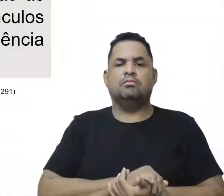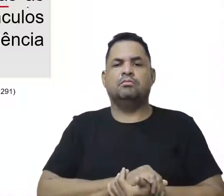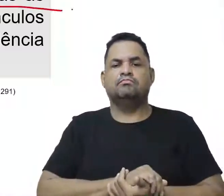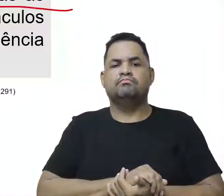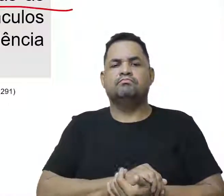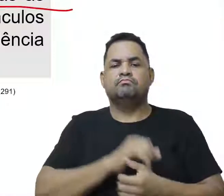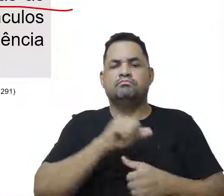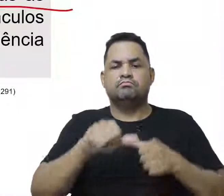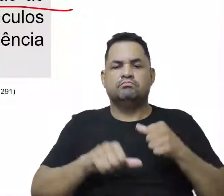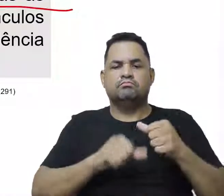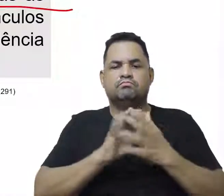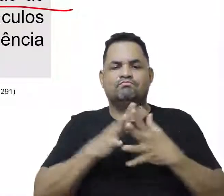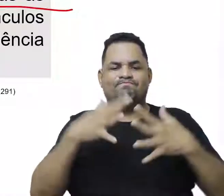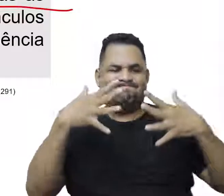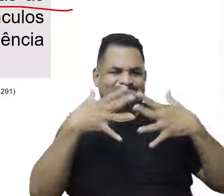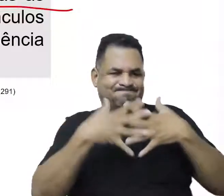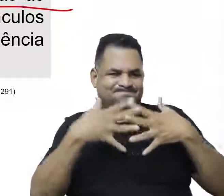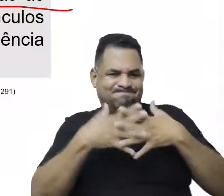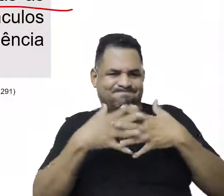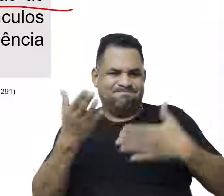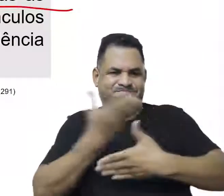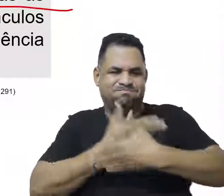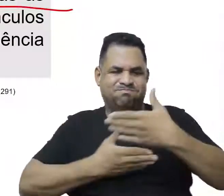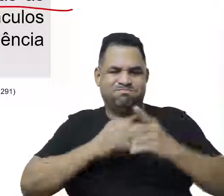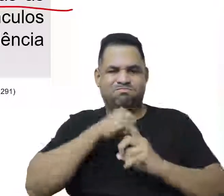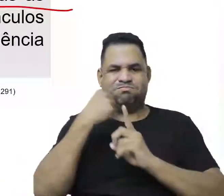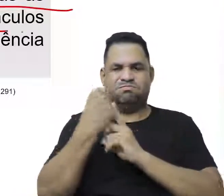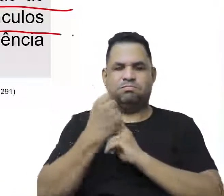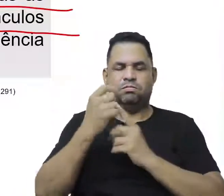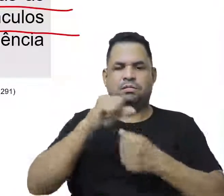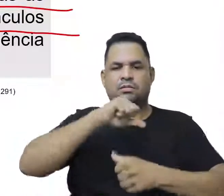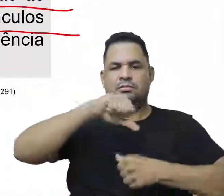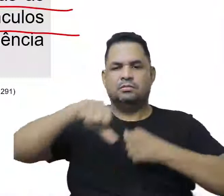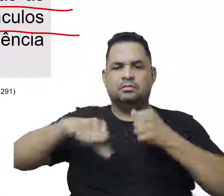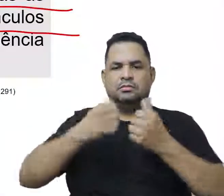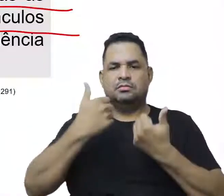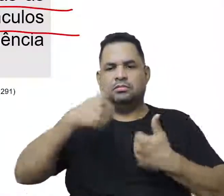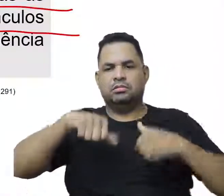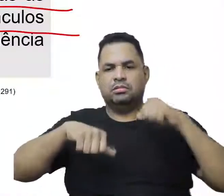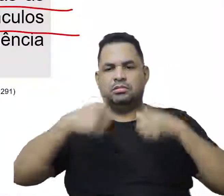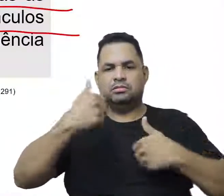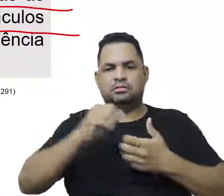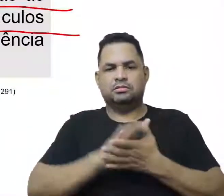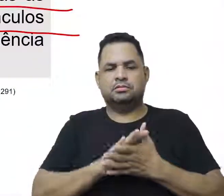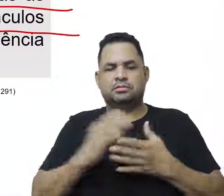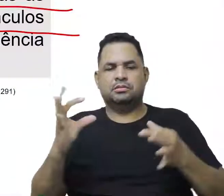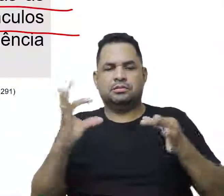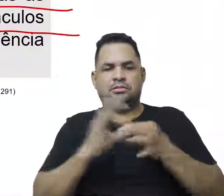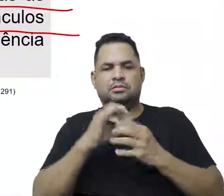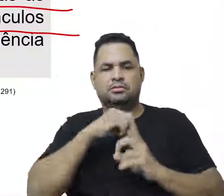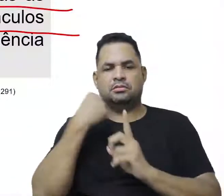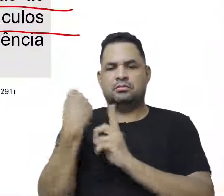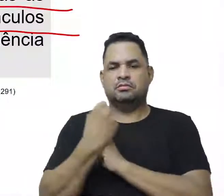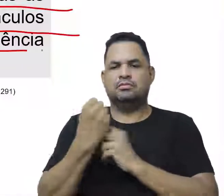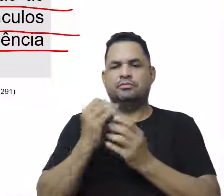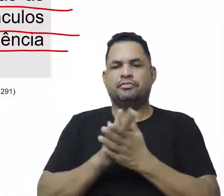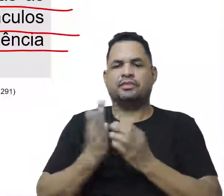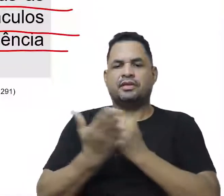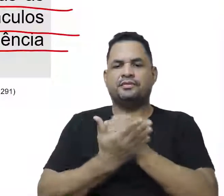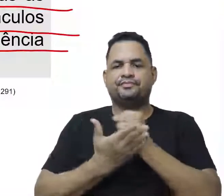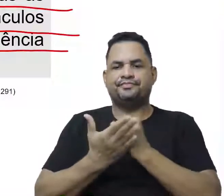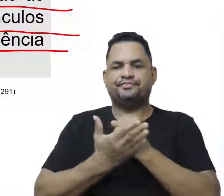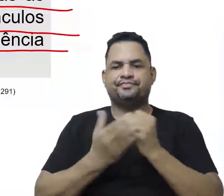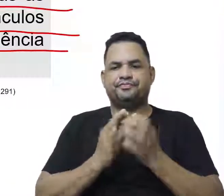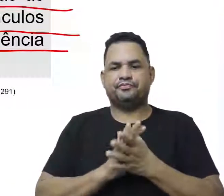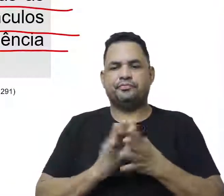torna mais complexa as relações sociais e muda a qualidade dos vínculos sociais que passaram